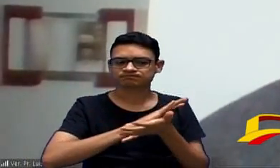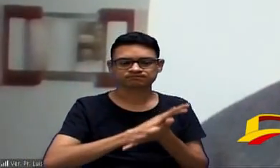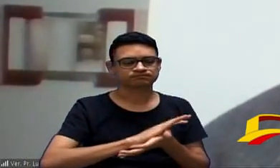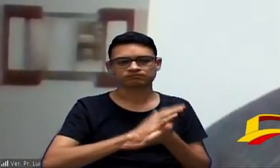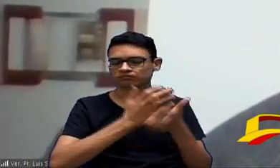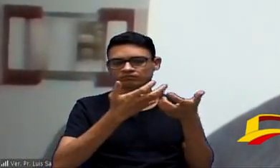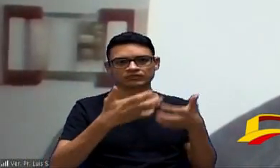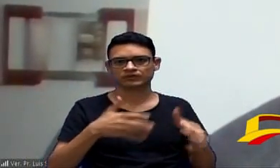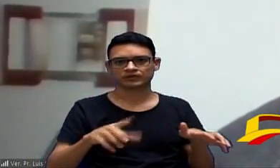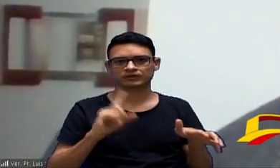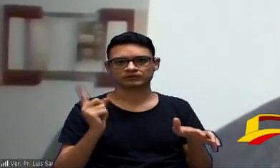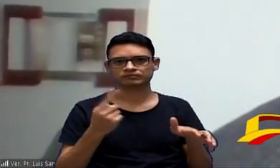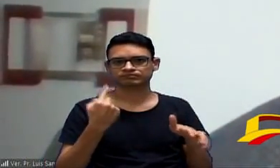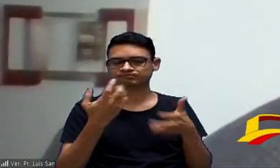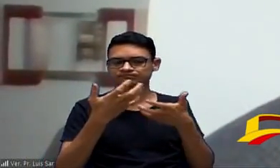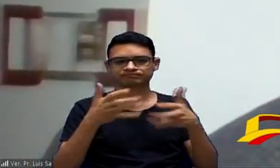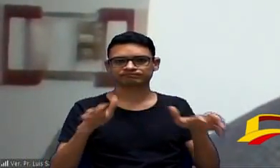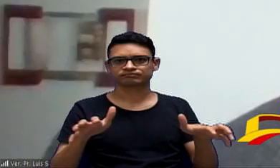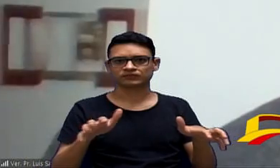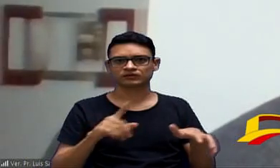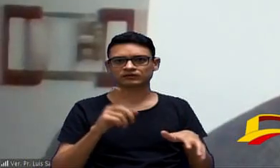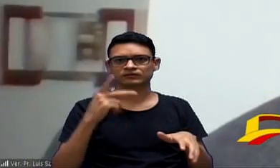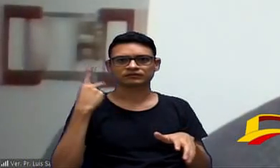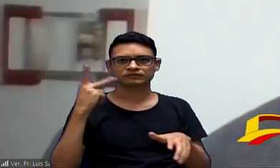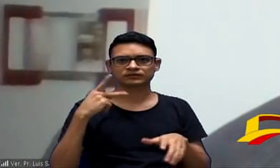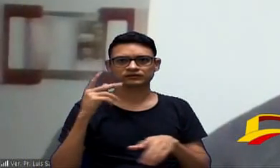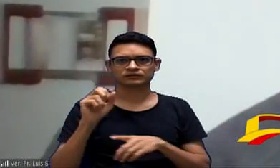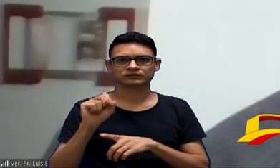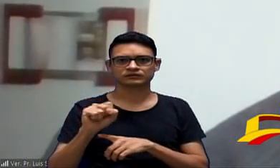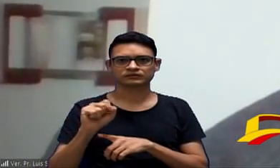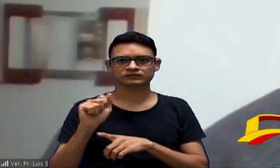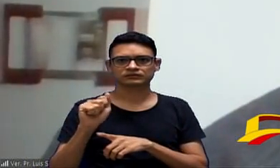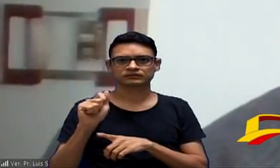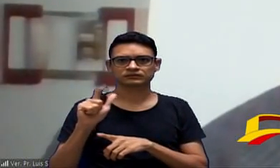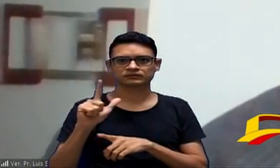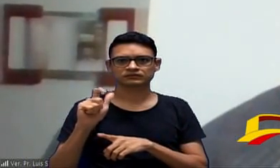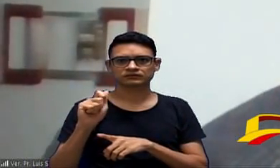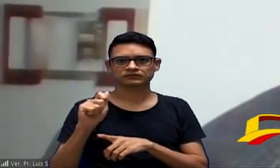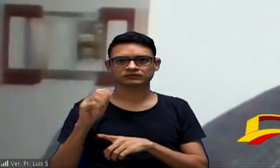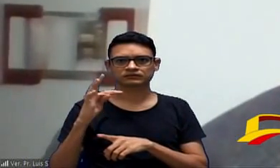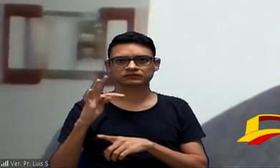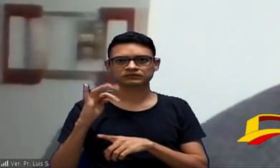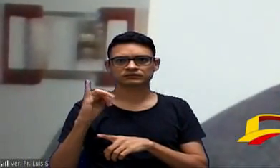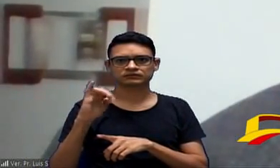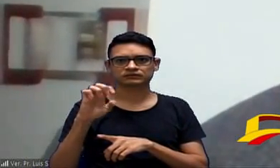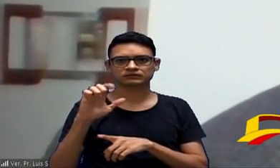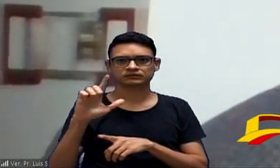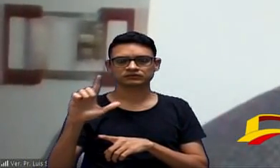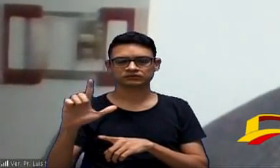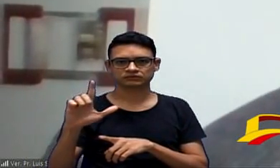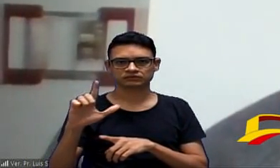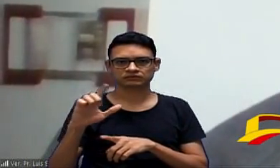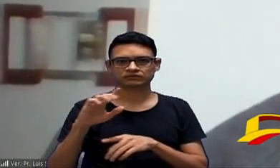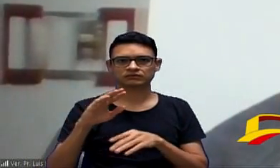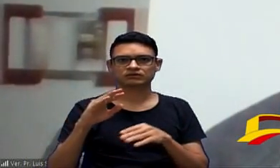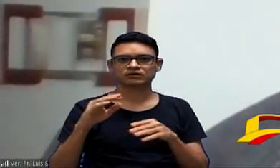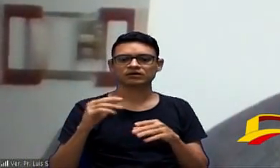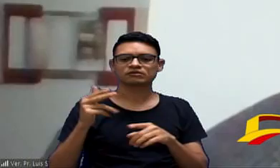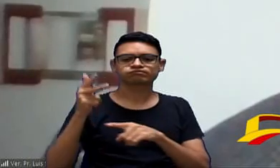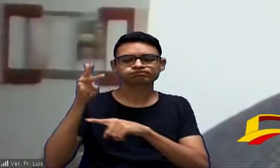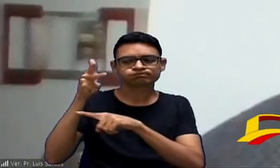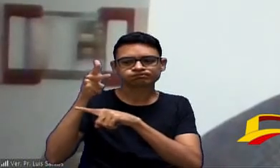o vereador Salatiel falou, aprovei também a colocação de câmeras